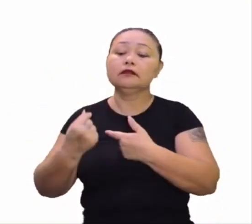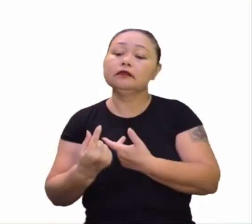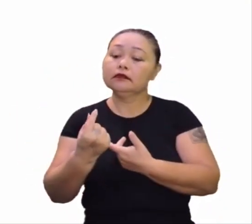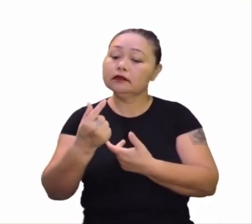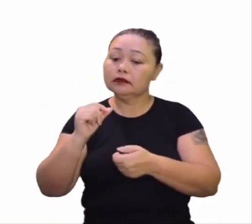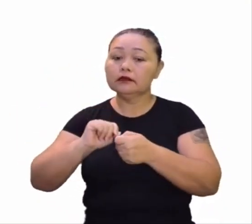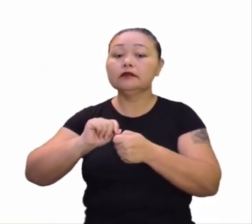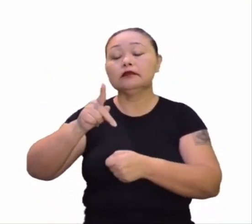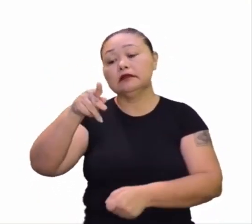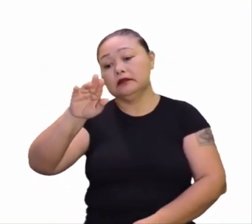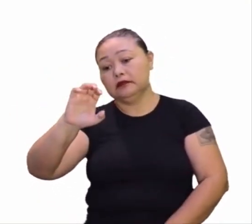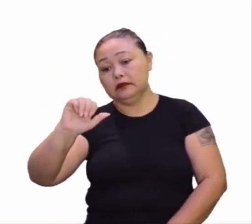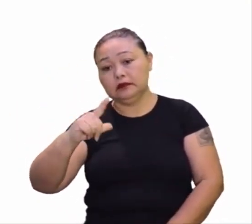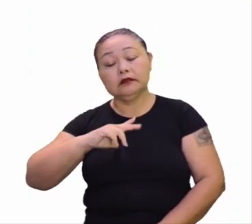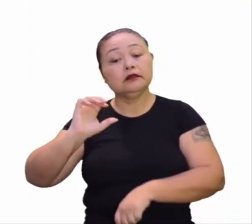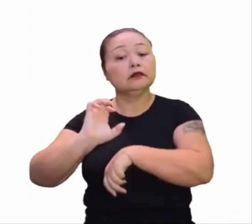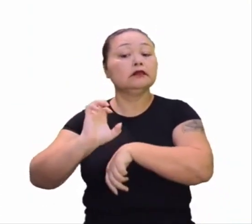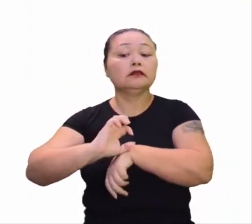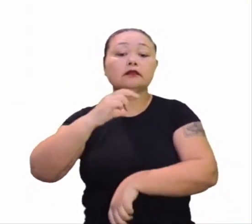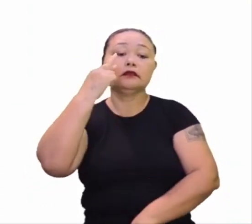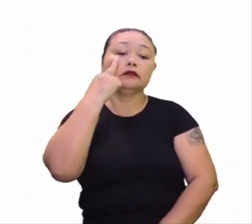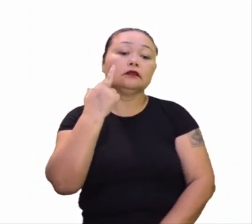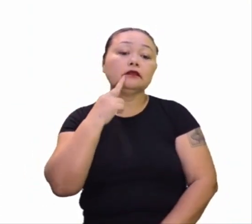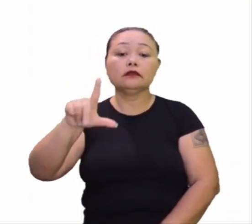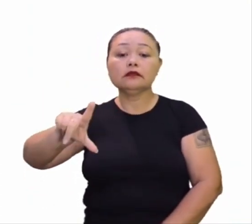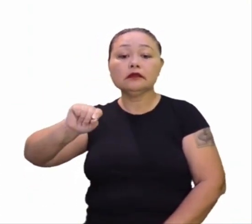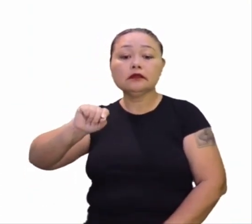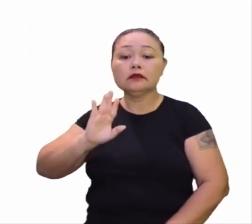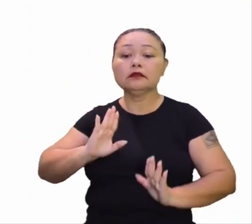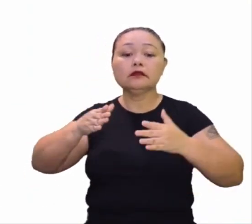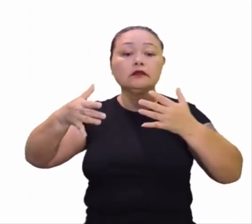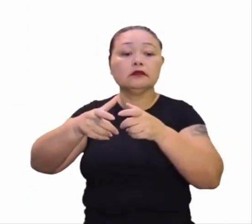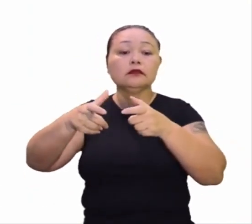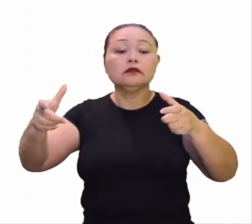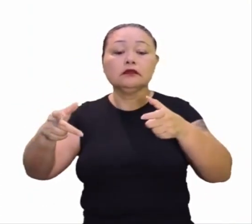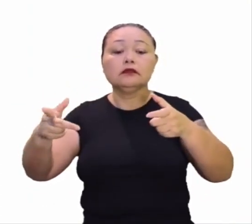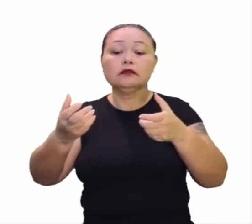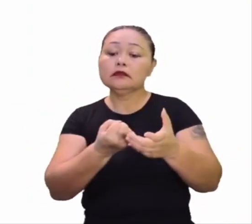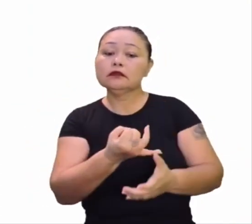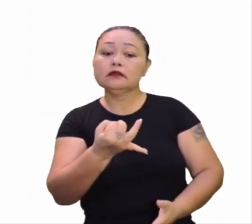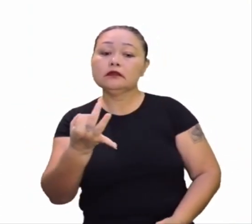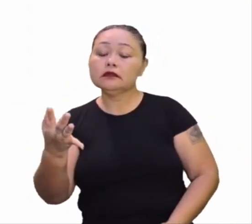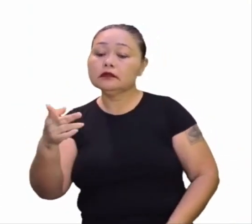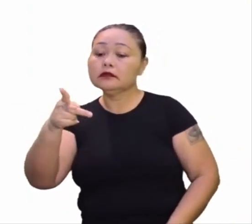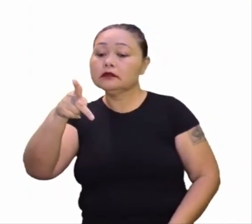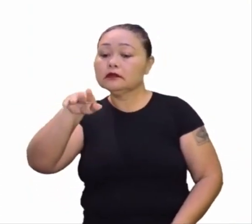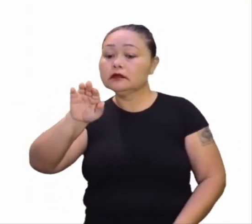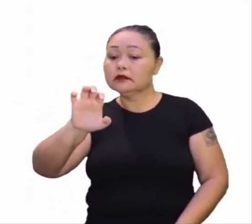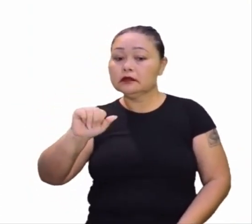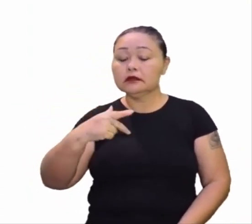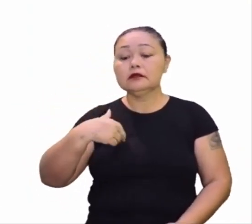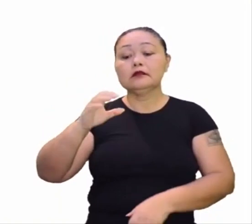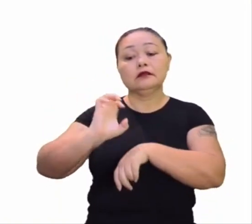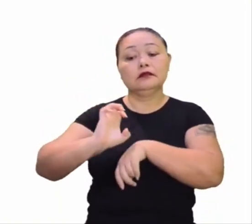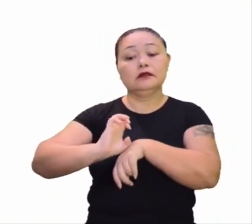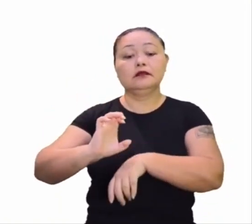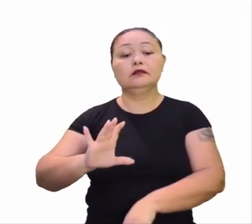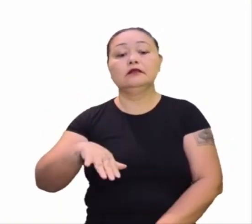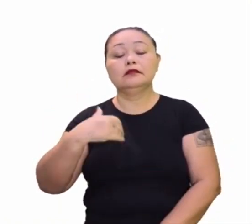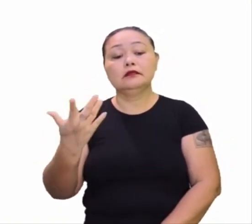economicamente ativa, que é a PE, de Rondônia, marca o setor que concentra a maior quantidade da população econômica ativa